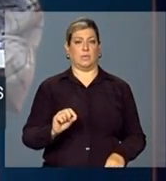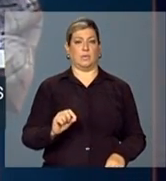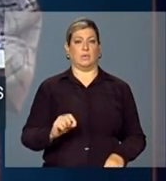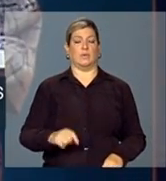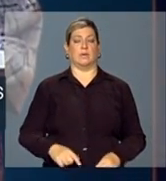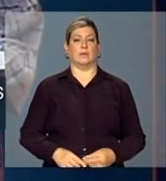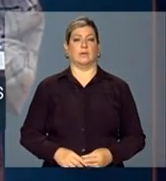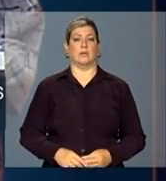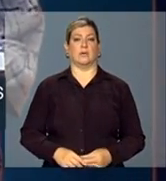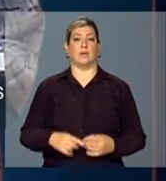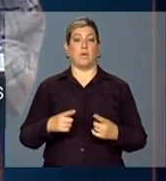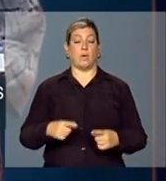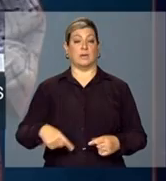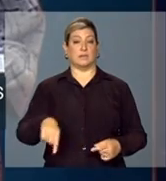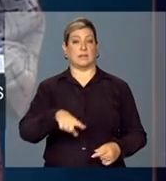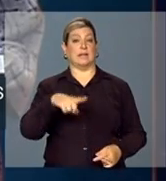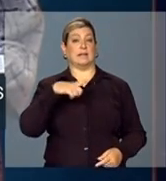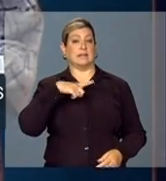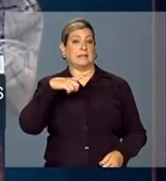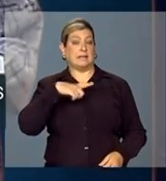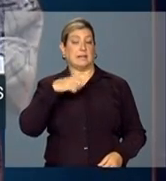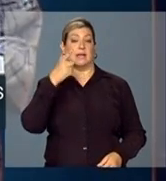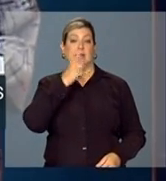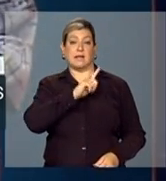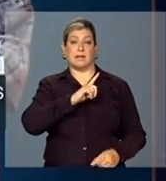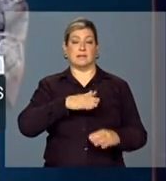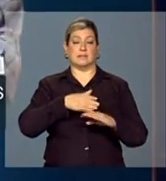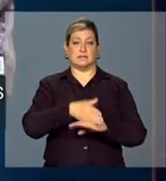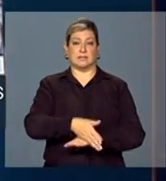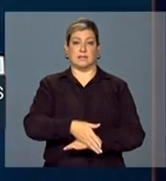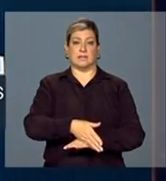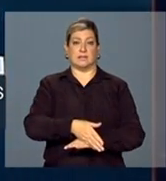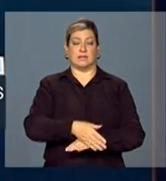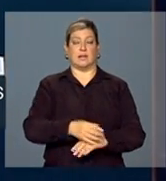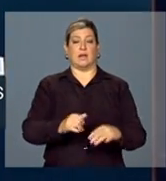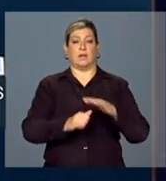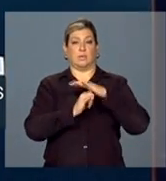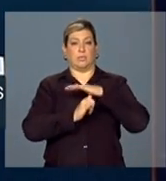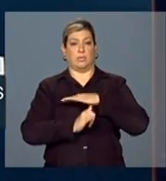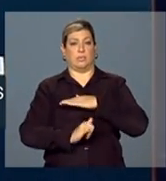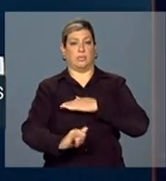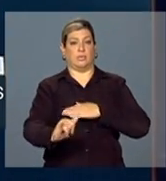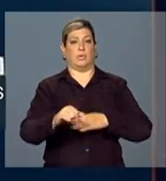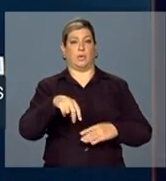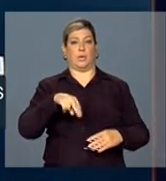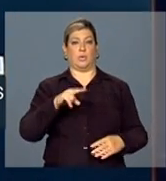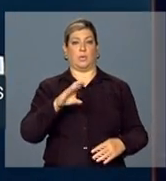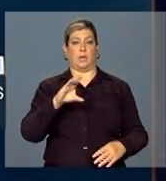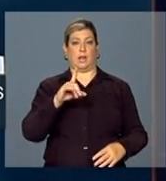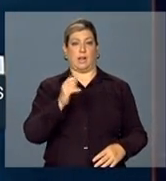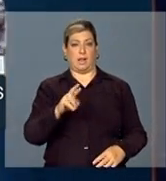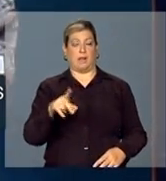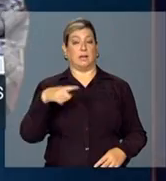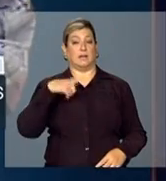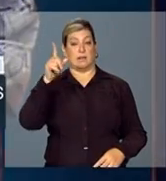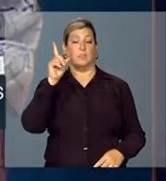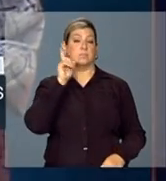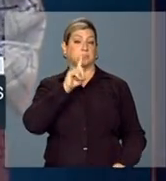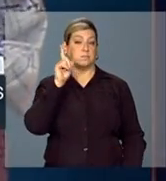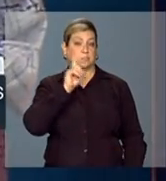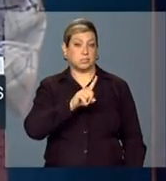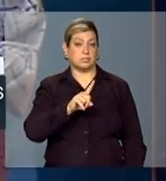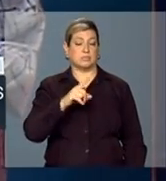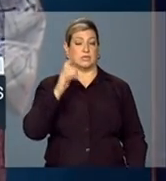nações que têm acesso ao submarino nuclear: Estados Unidos, China,